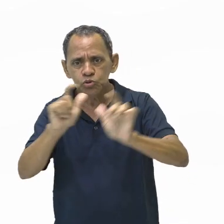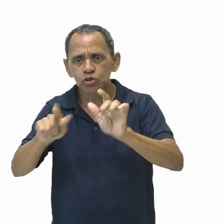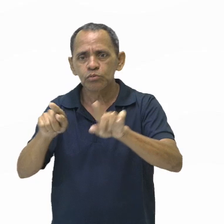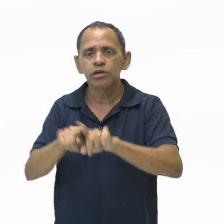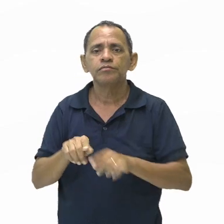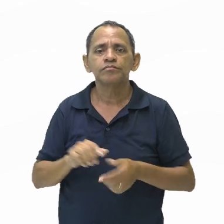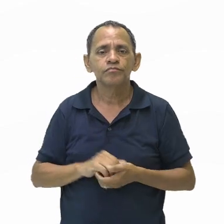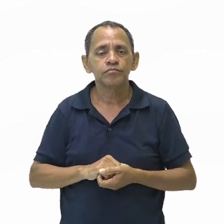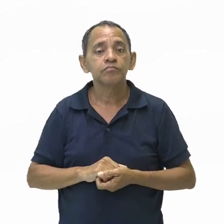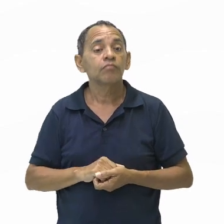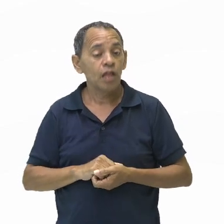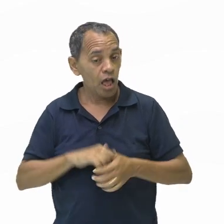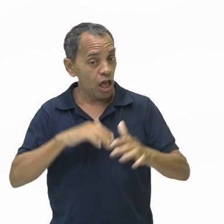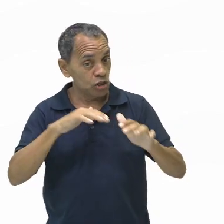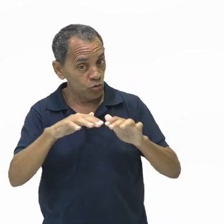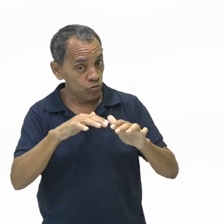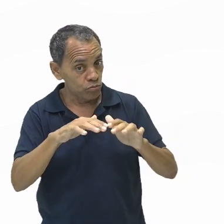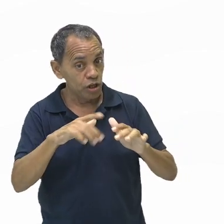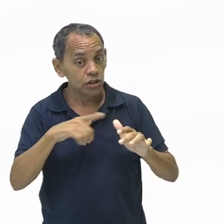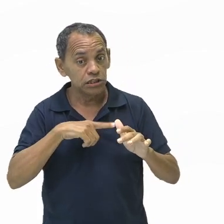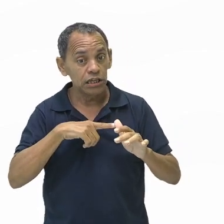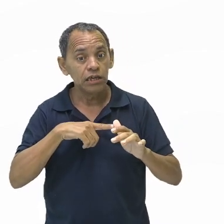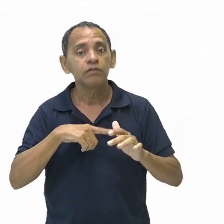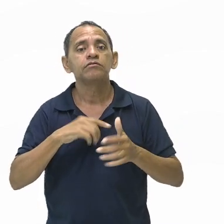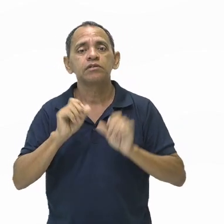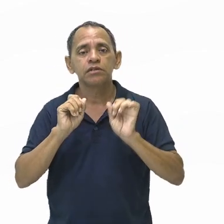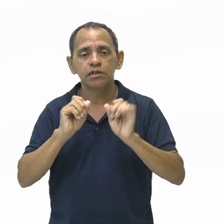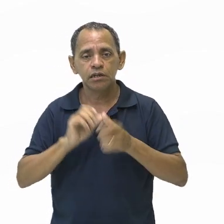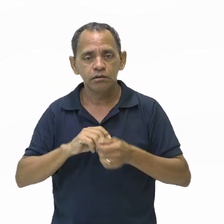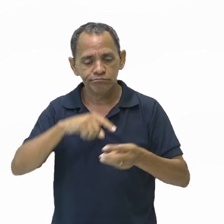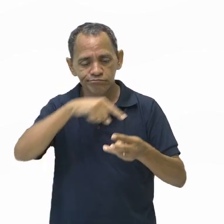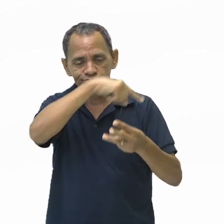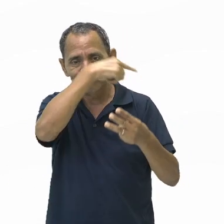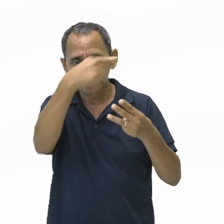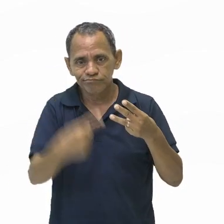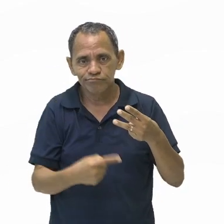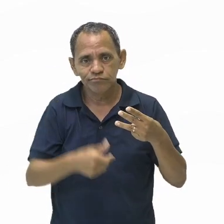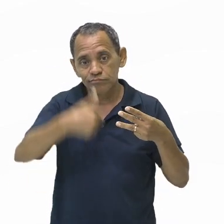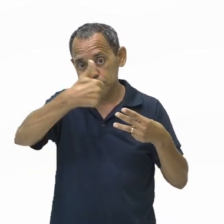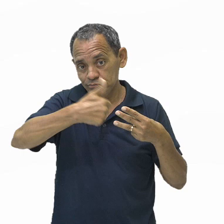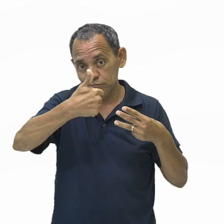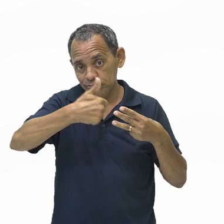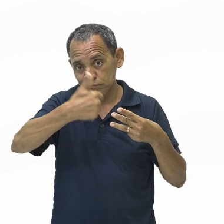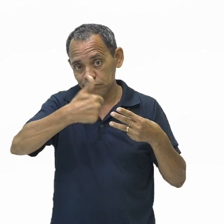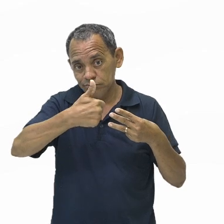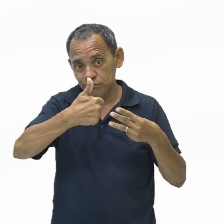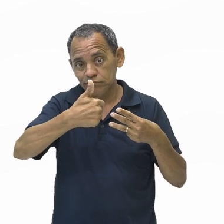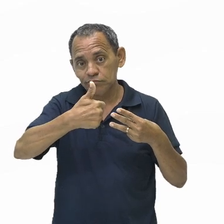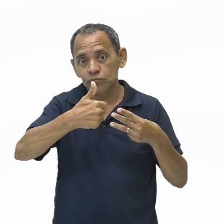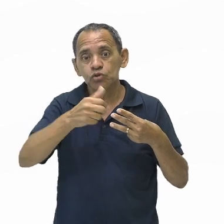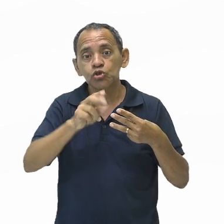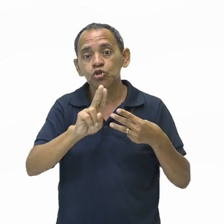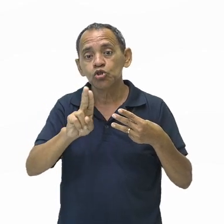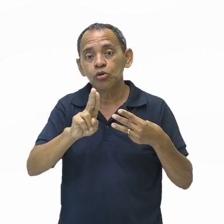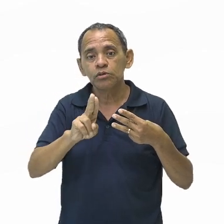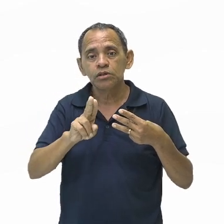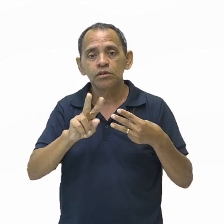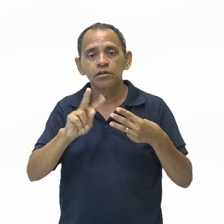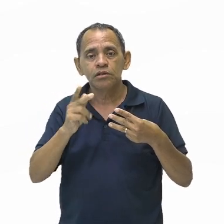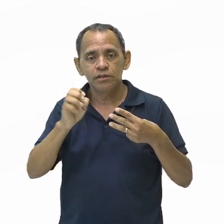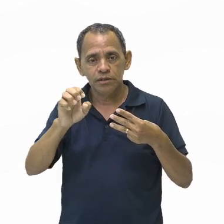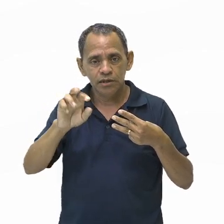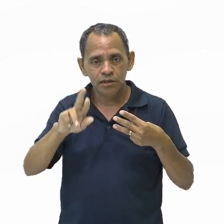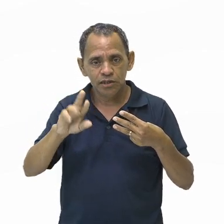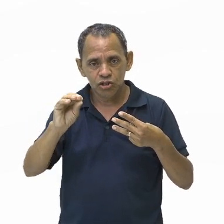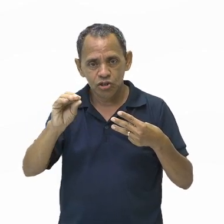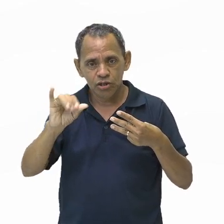3 fases, né, no decorrer de alguns anos aí. A primeira fase do movimento é chamada de heróica